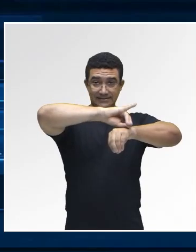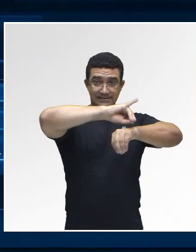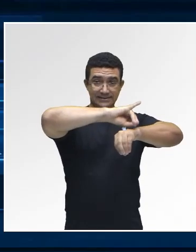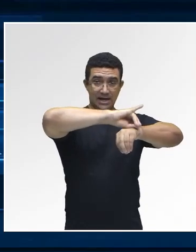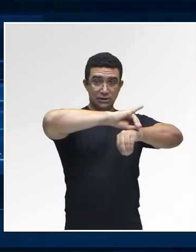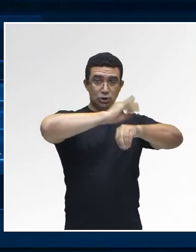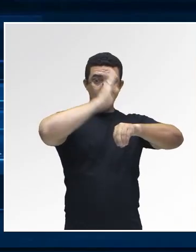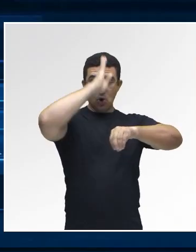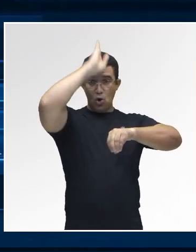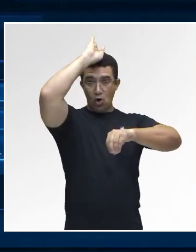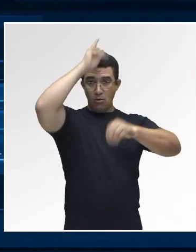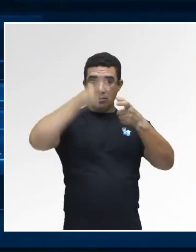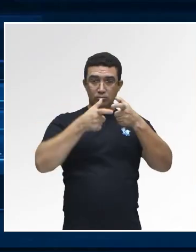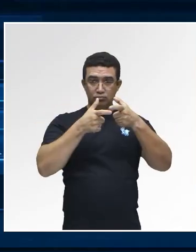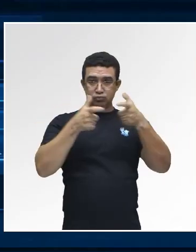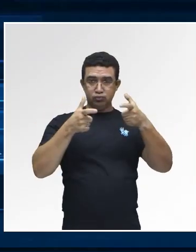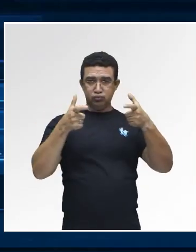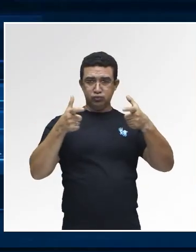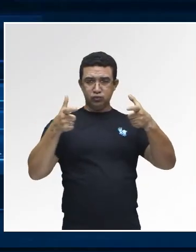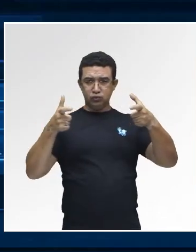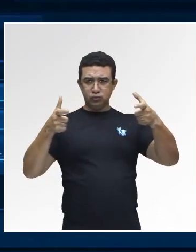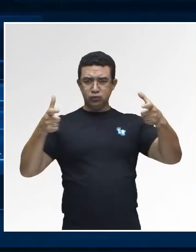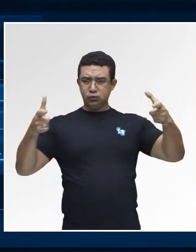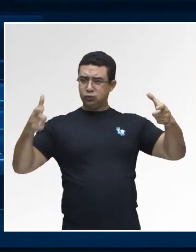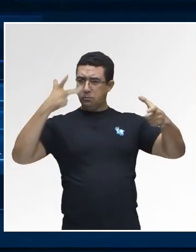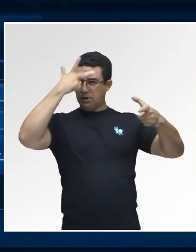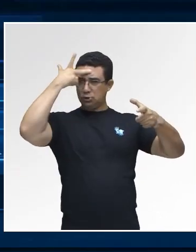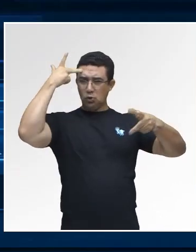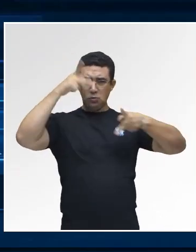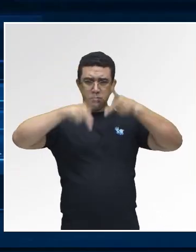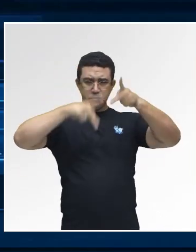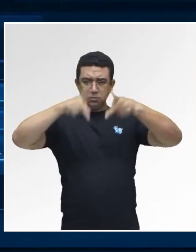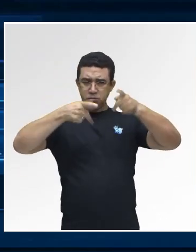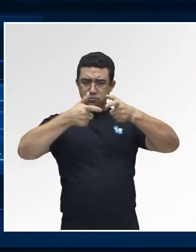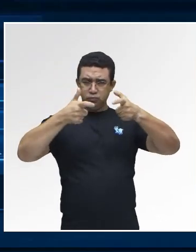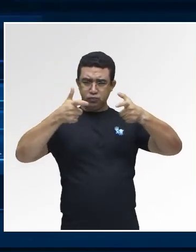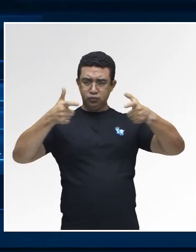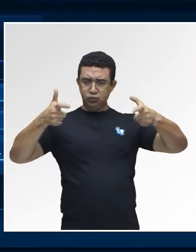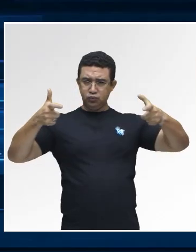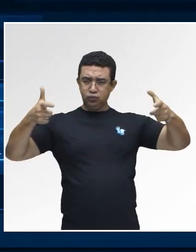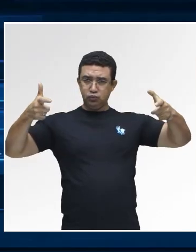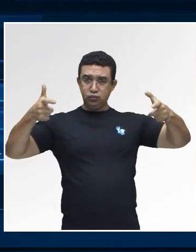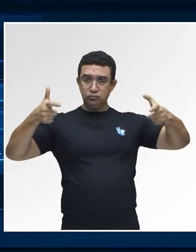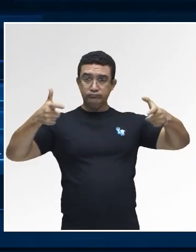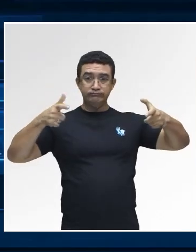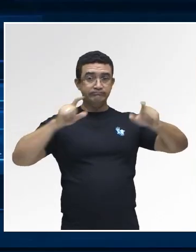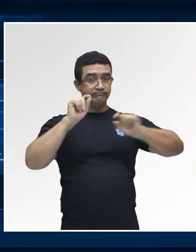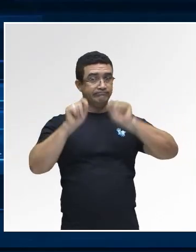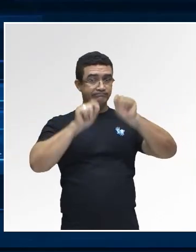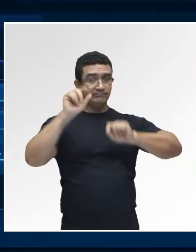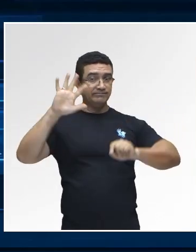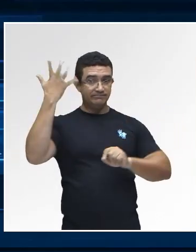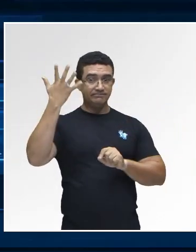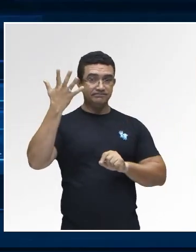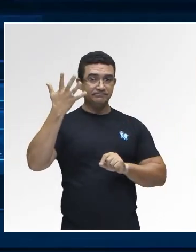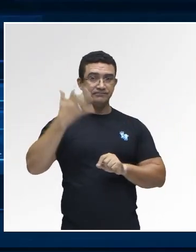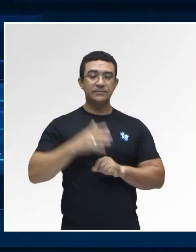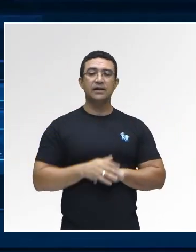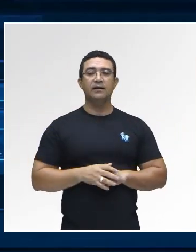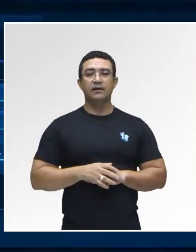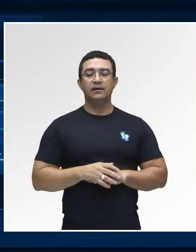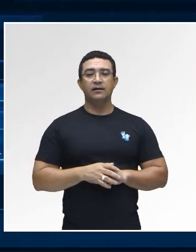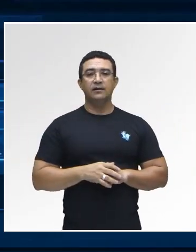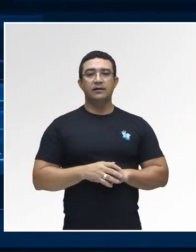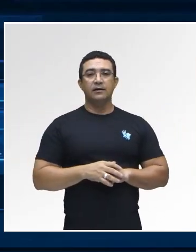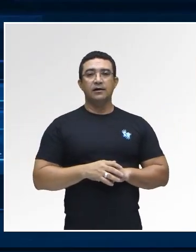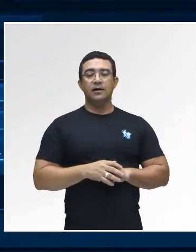romanas vão crescer, que era algo que não estava ali nos planos do Império Romano. O Império Romano, na verdade, na figura dos seus 16 imperadores,